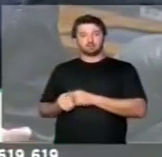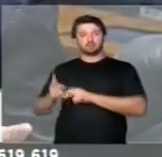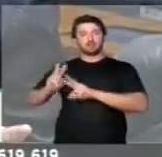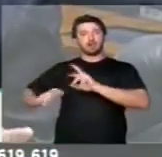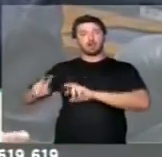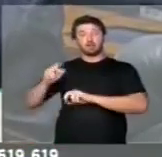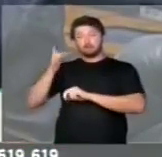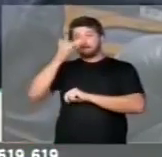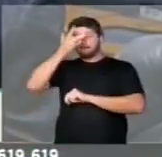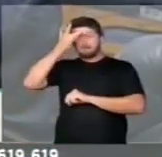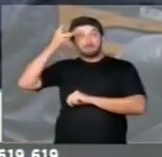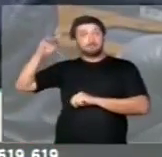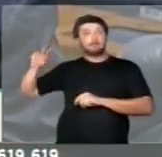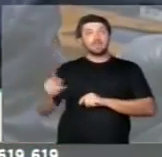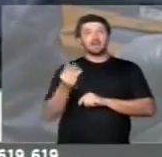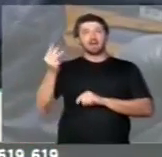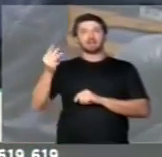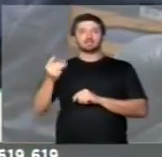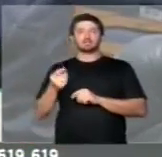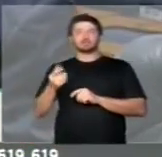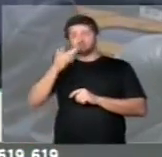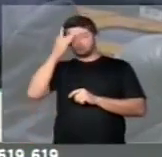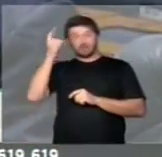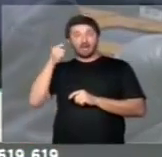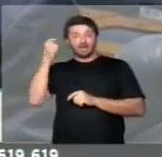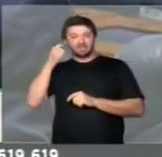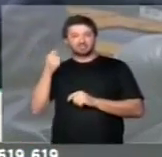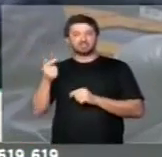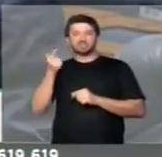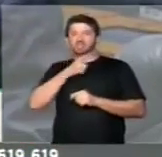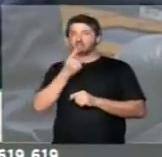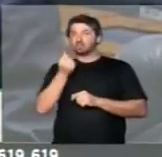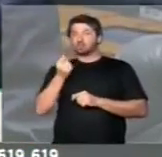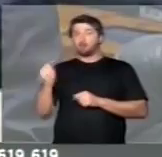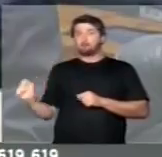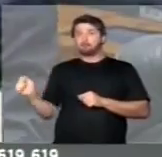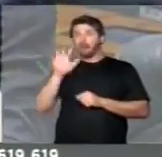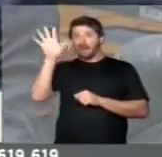de artistas que ganham dinheiro, um grosso